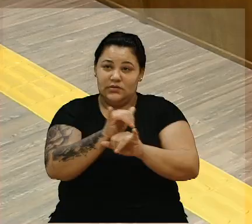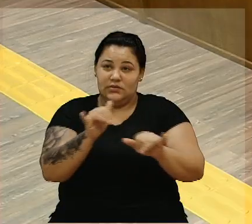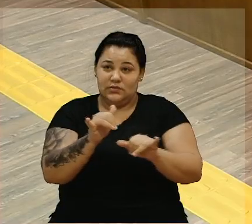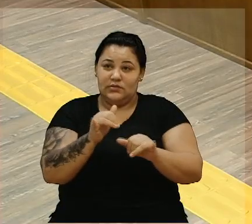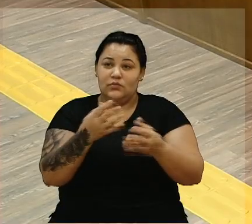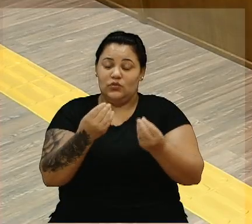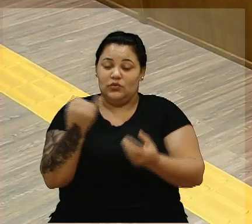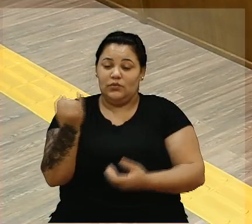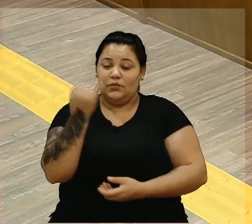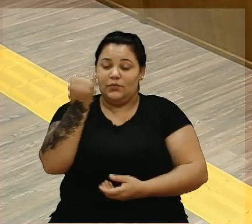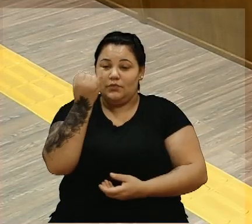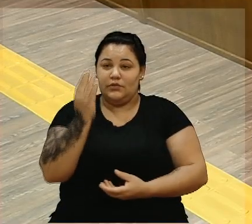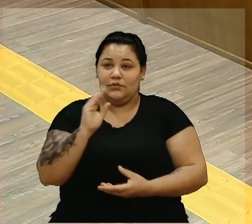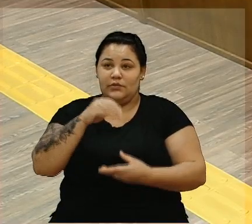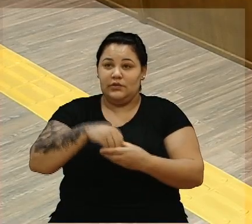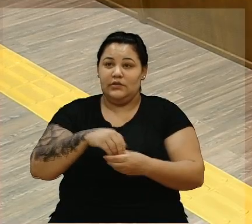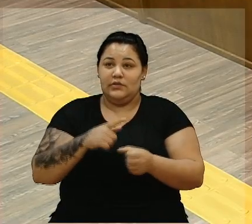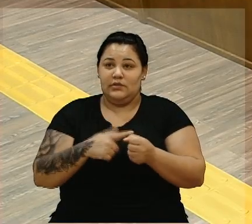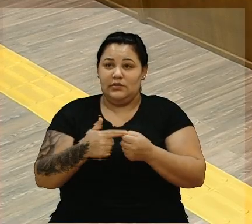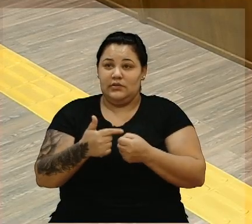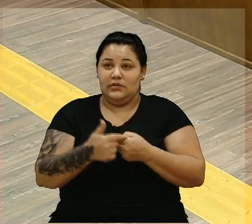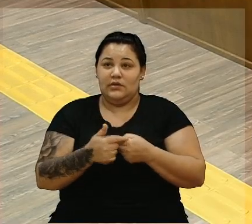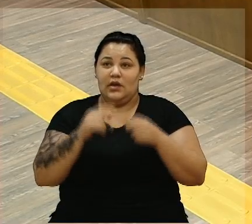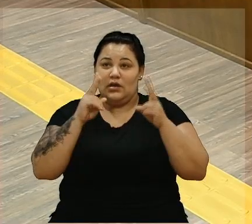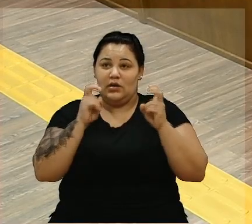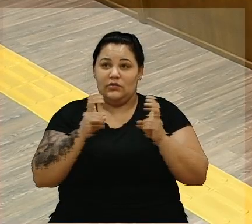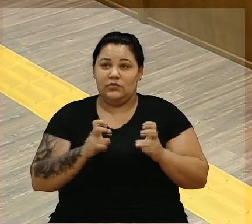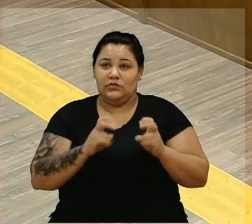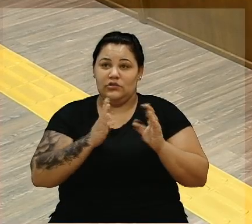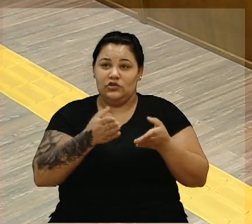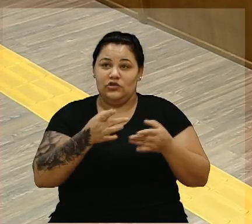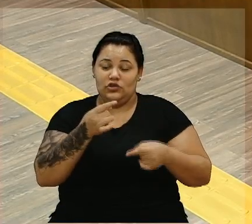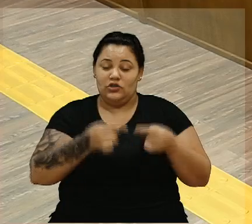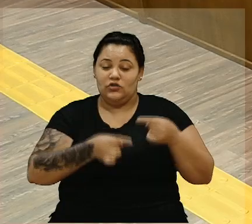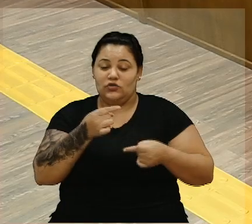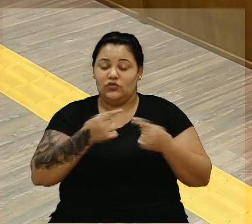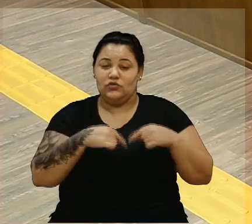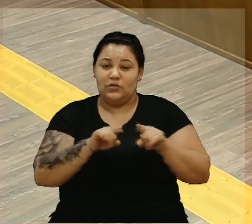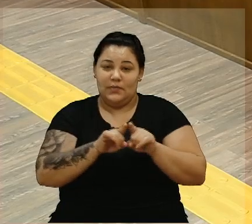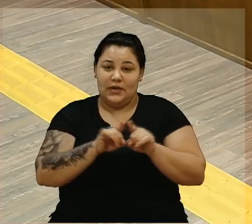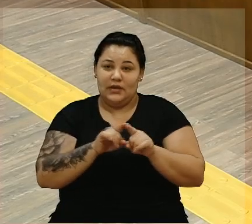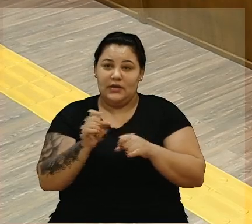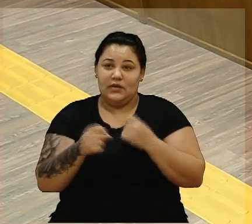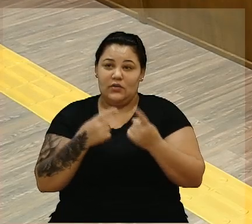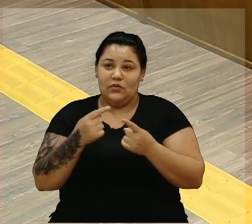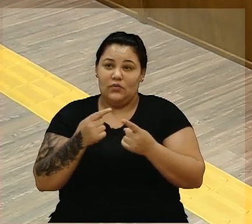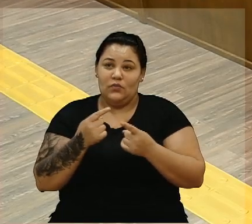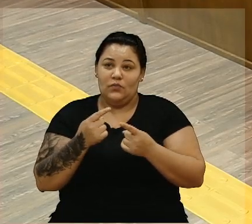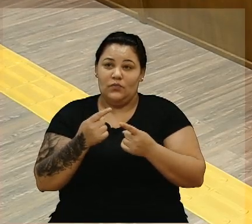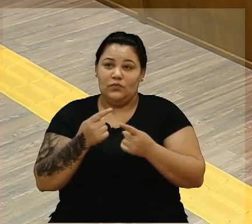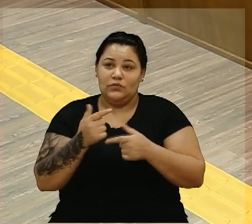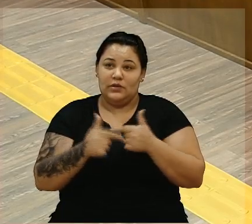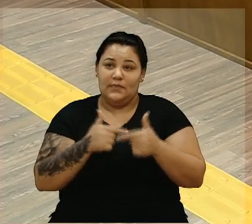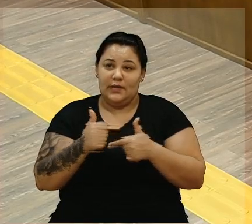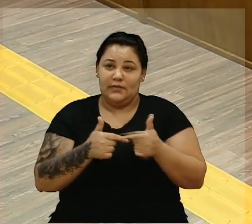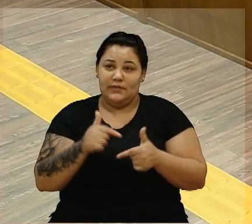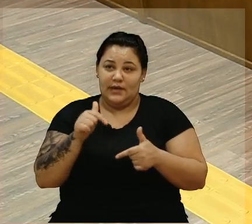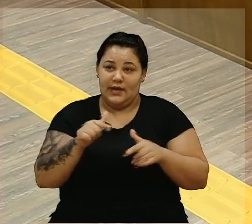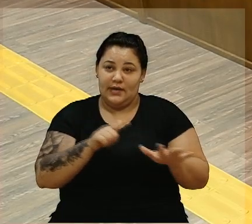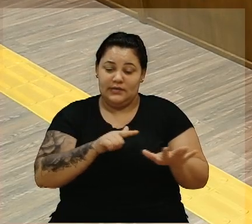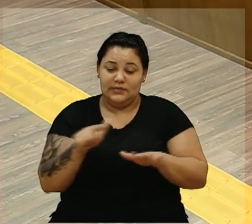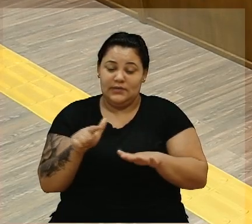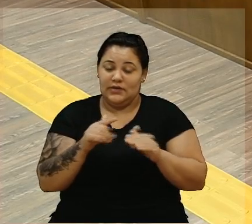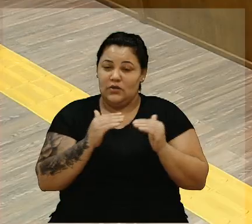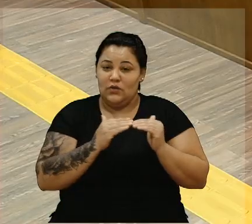tão importantes para a nossa cidade. Temas esses que a gente já discutiu aqui, em alguma medida, inclusive. Essa semana, por